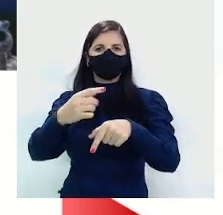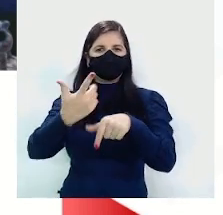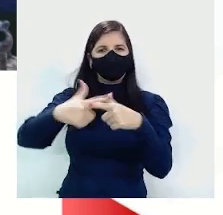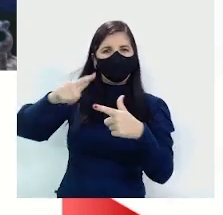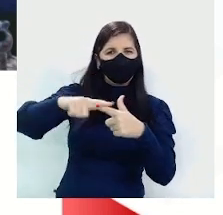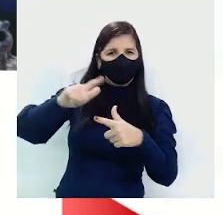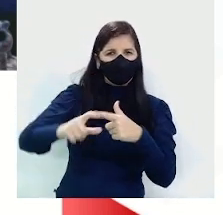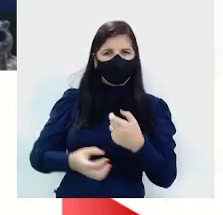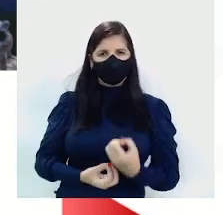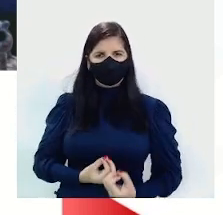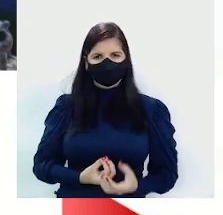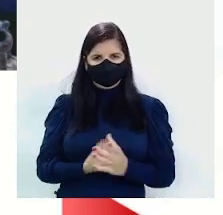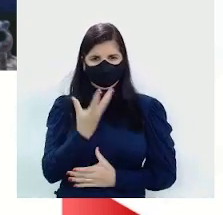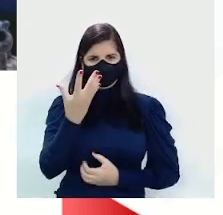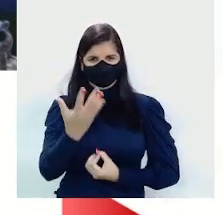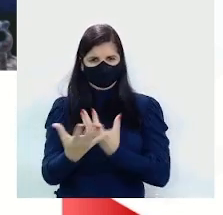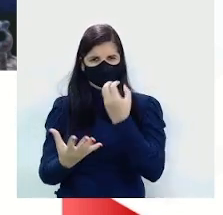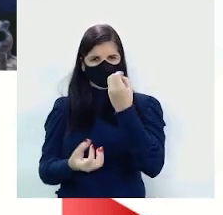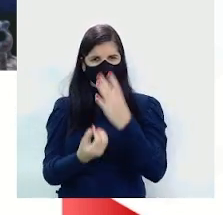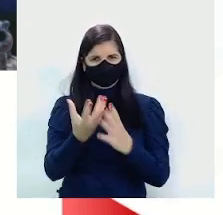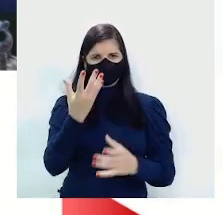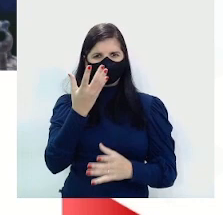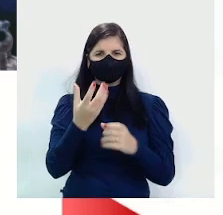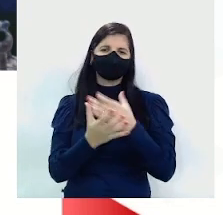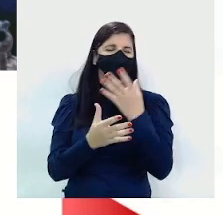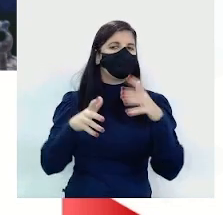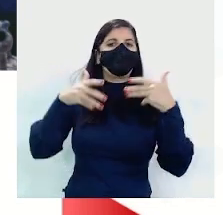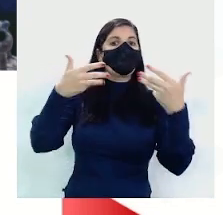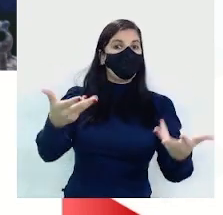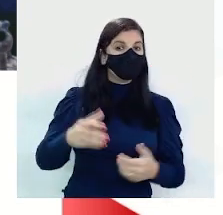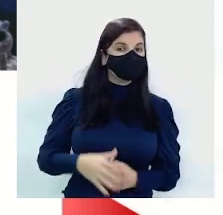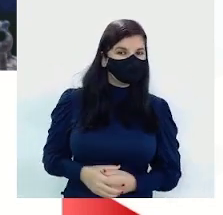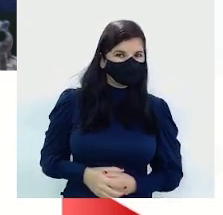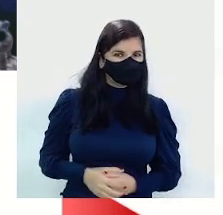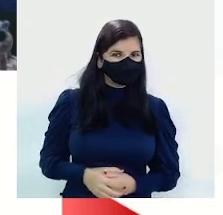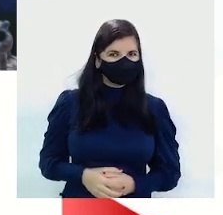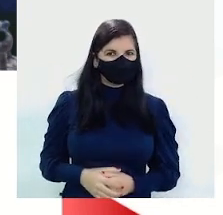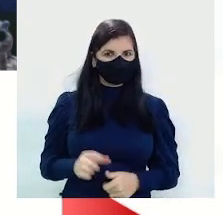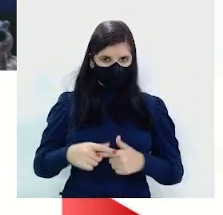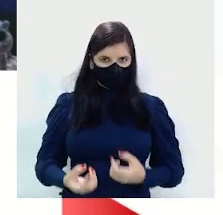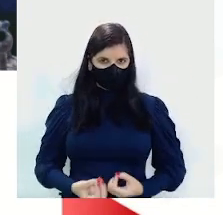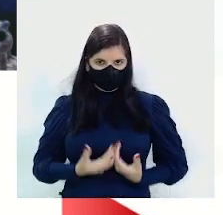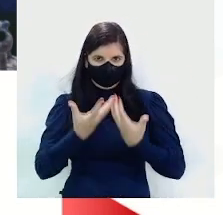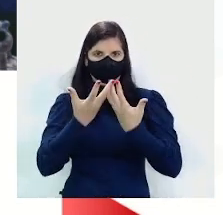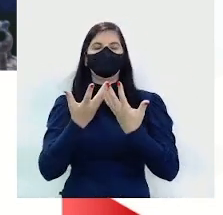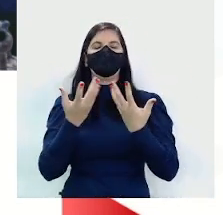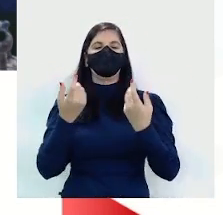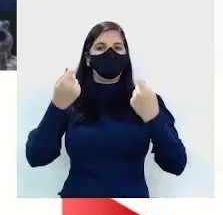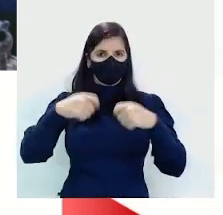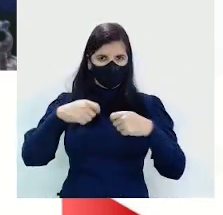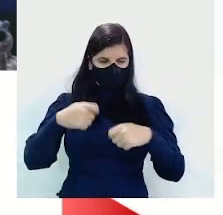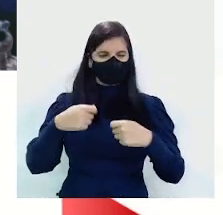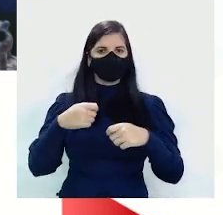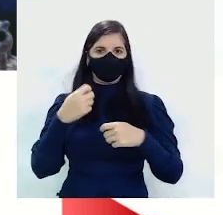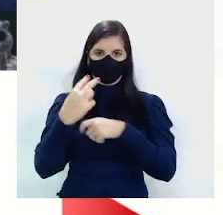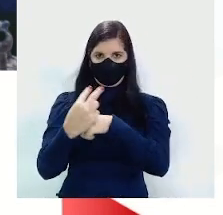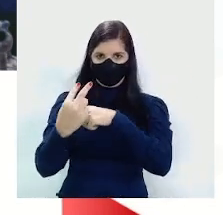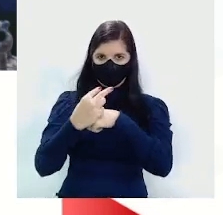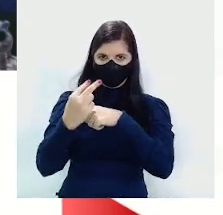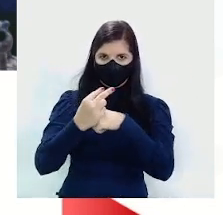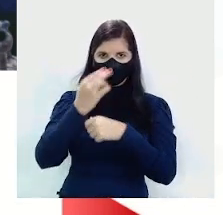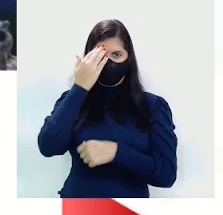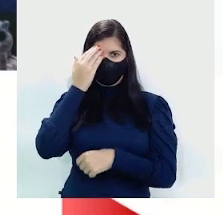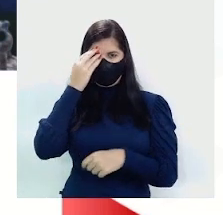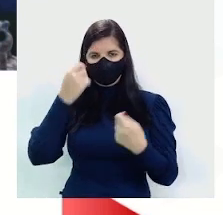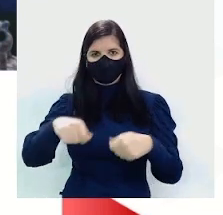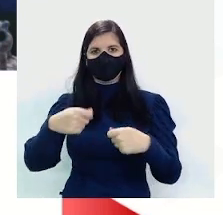ele precisa ser um texto que nós possamos compreender de forma fácil, certo? Então, se você puder